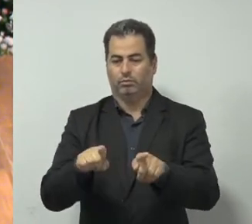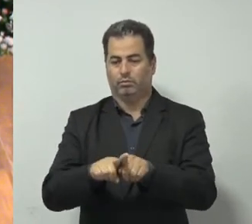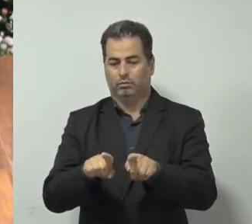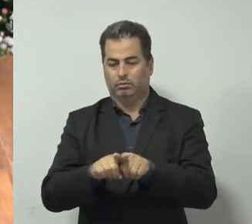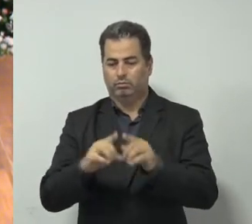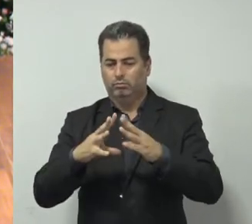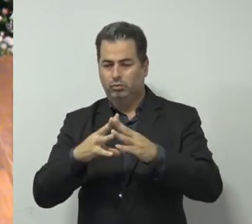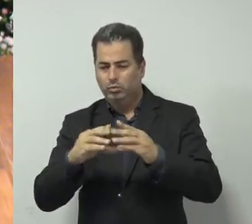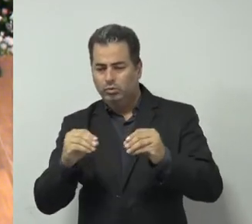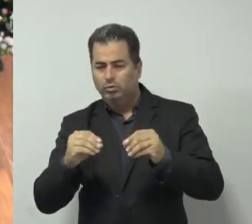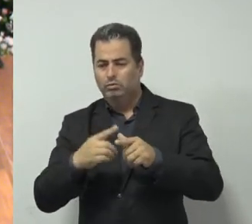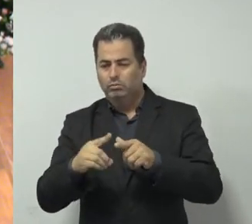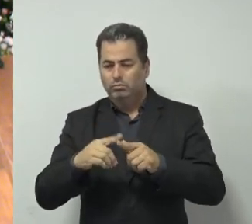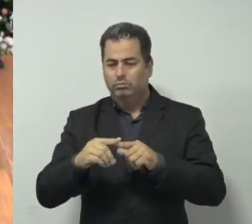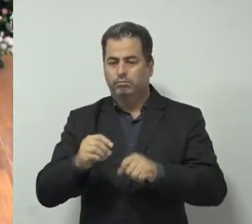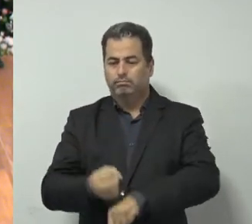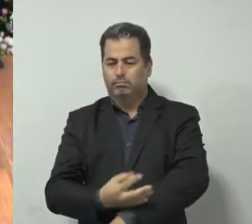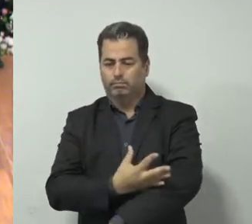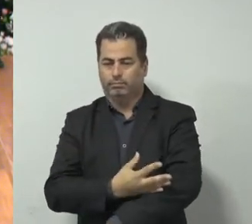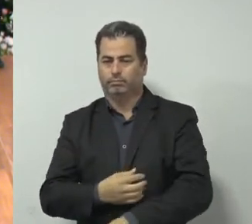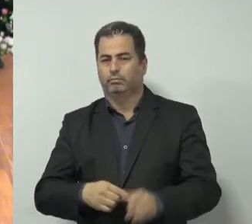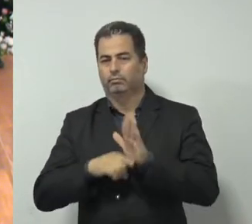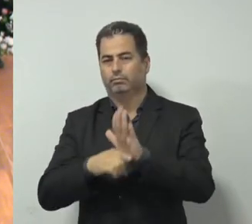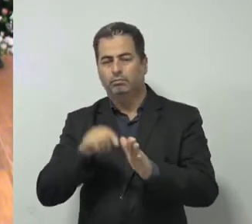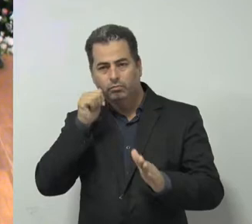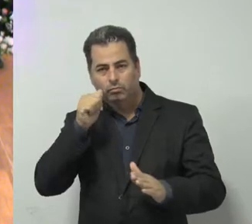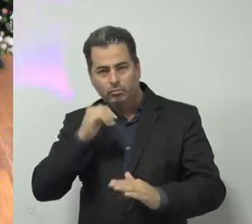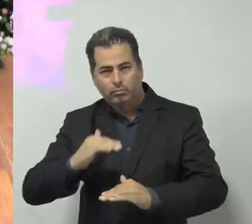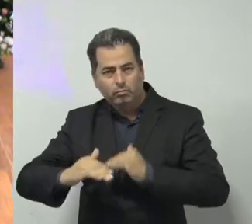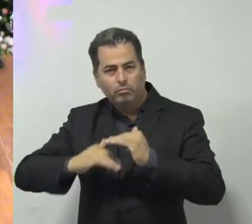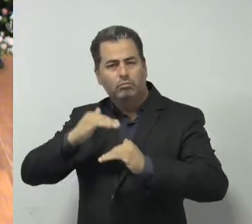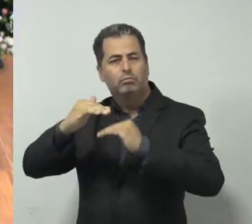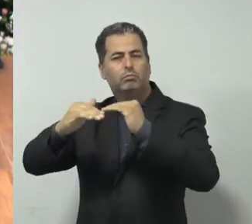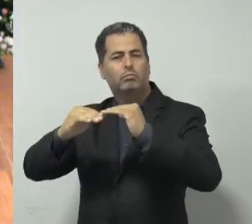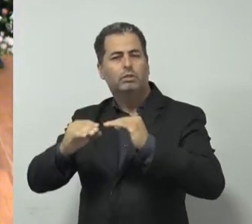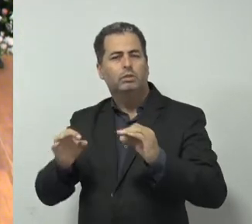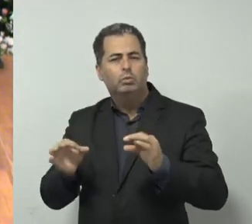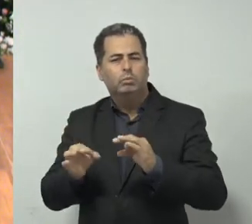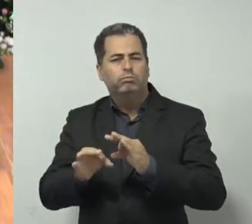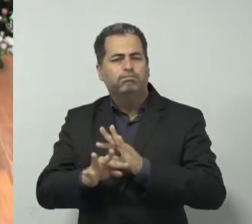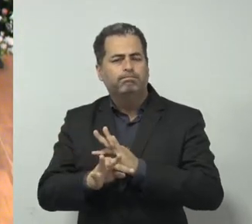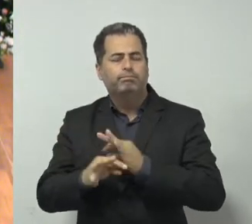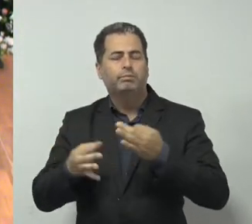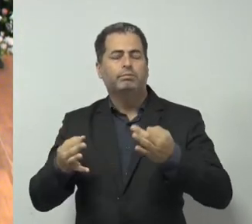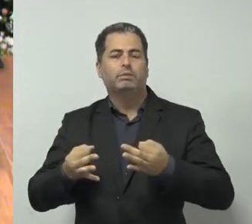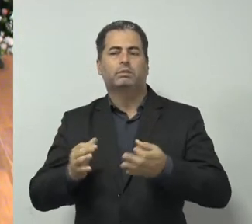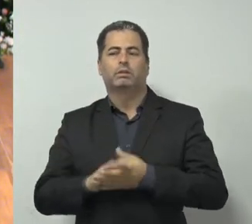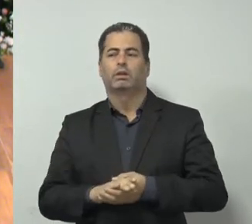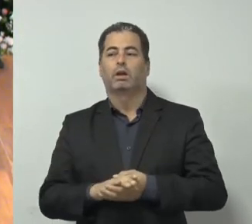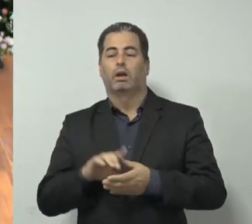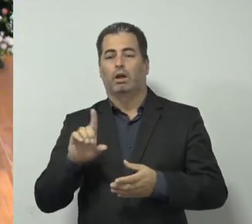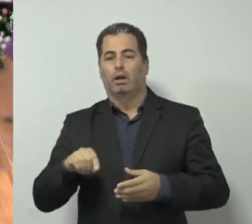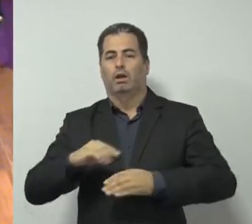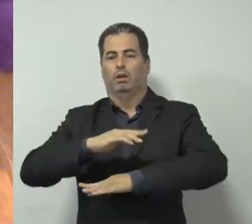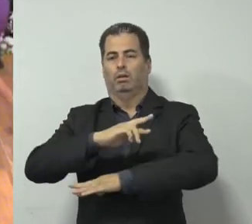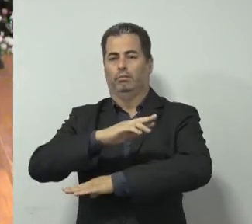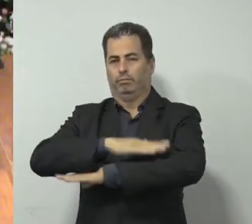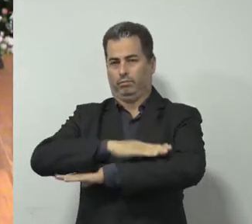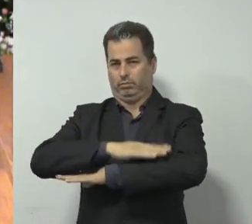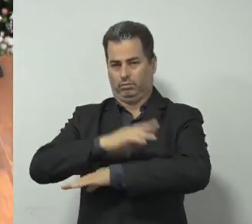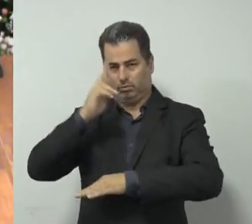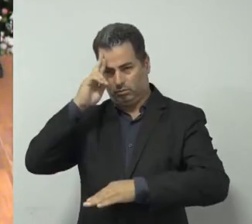feridas emocionais. Ajuda mulheres a se desenvolver de forma plena e humana, é uma indicação da mesa diretora.